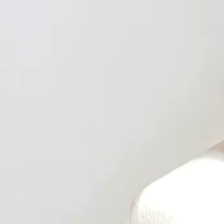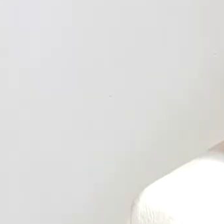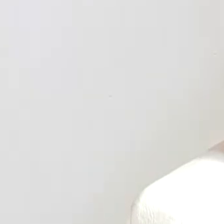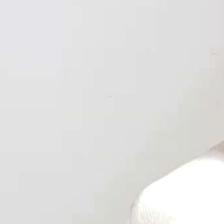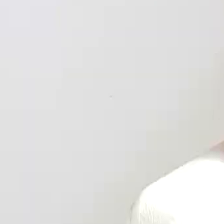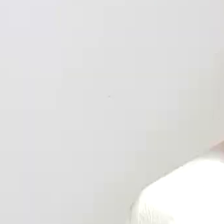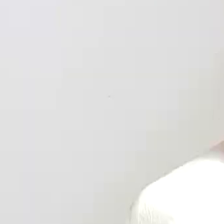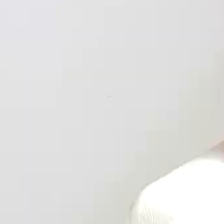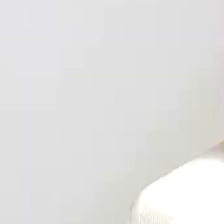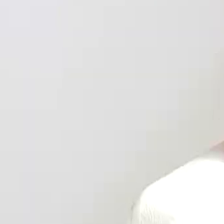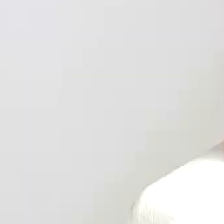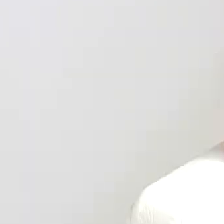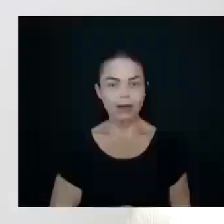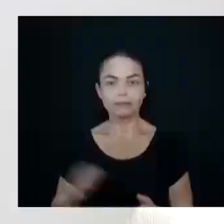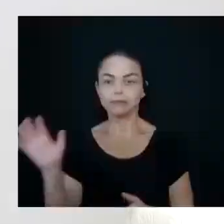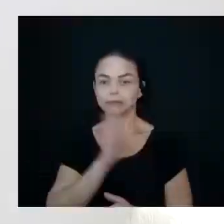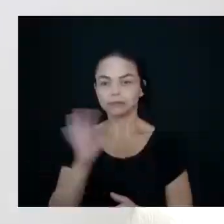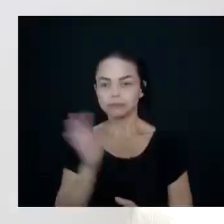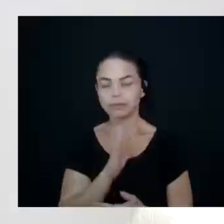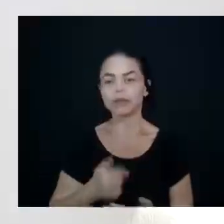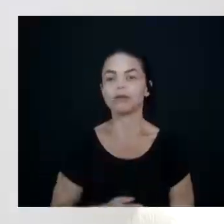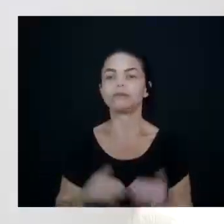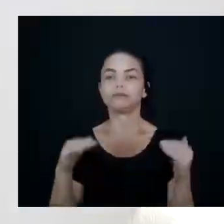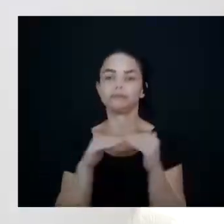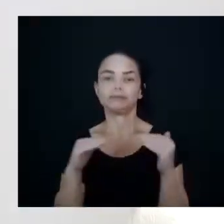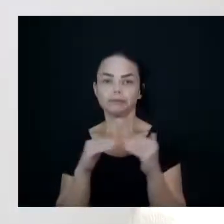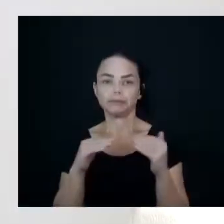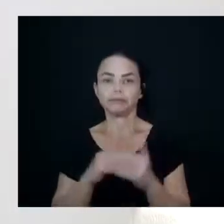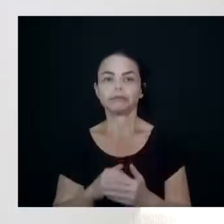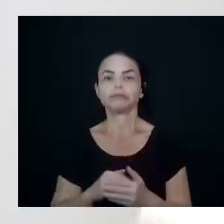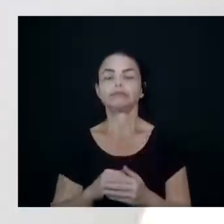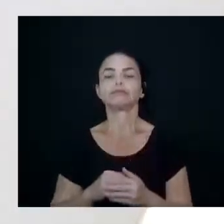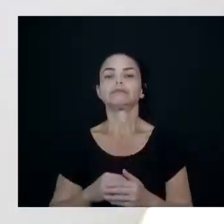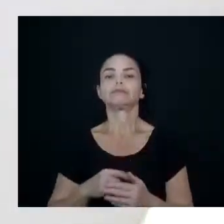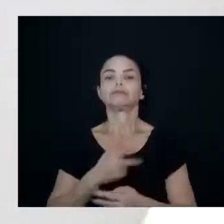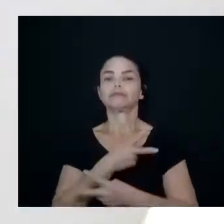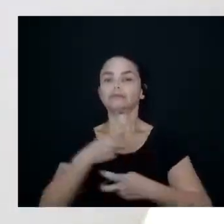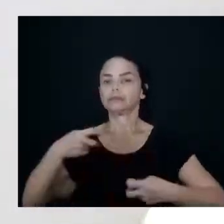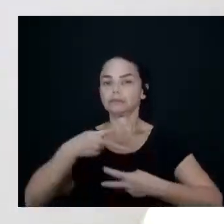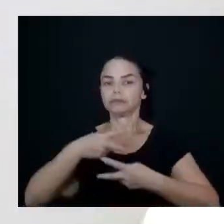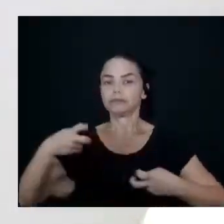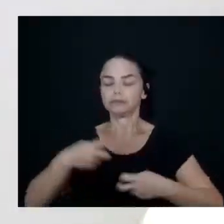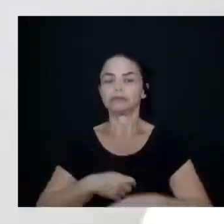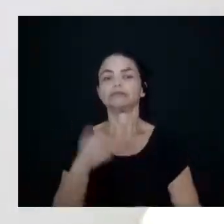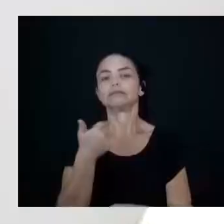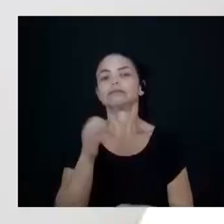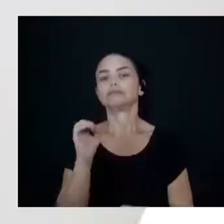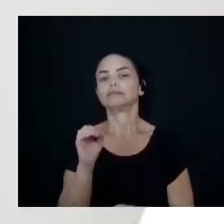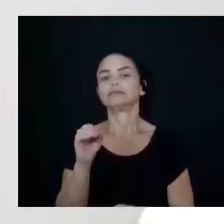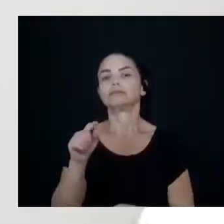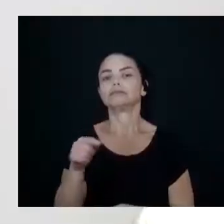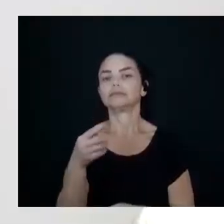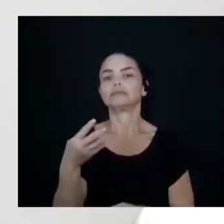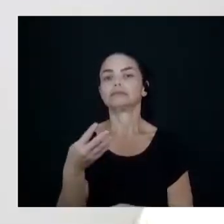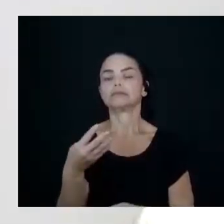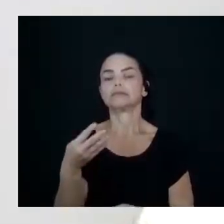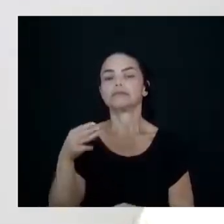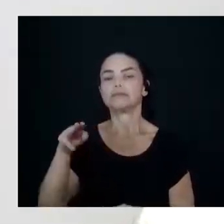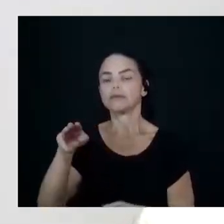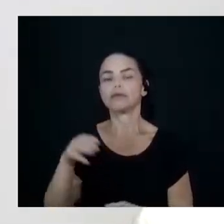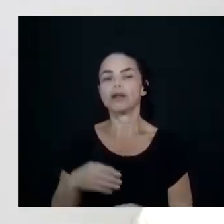Olá! De acordo com o Sebrae, 10,4 milhões de mulheres são empreendedoras no nosso